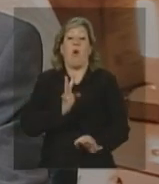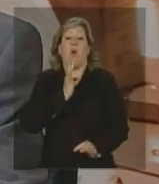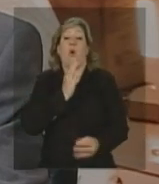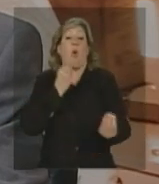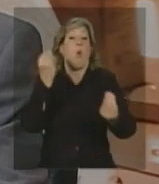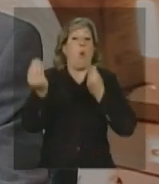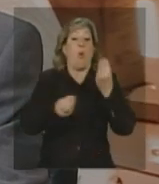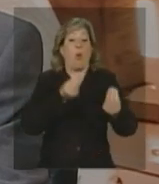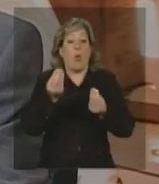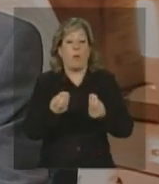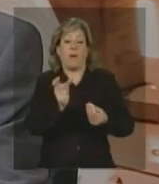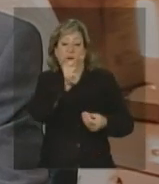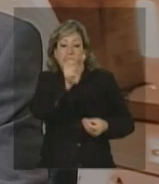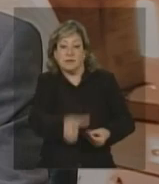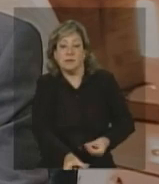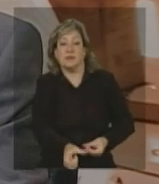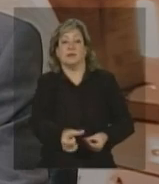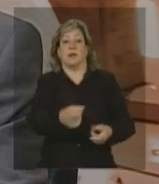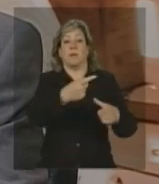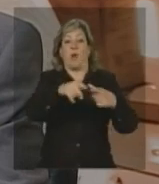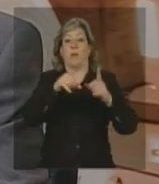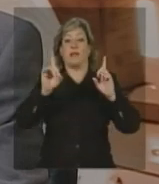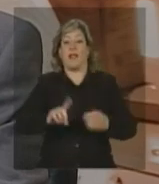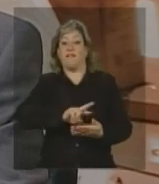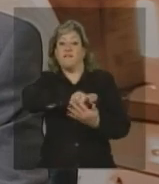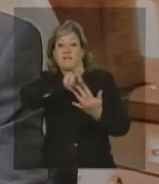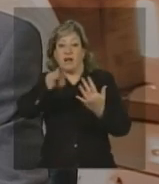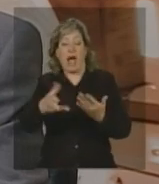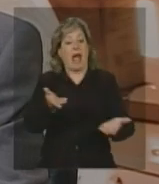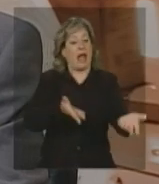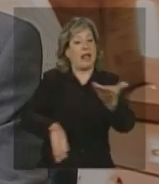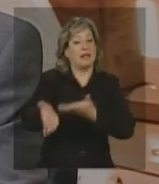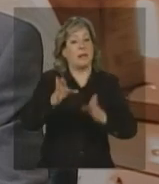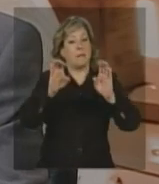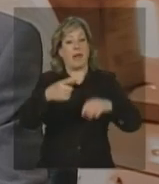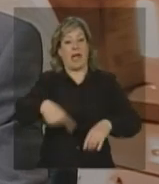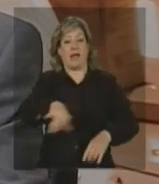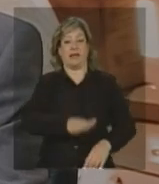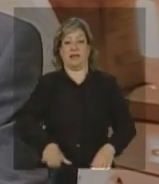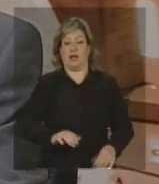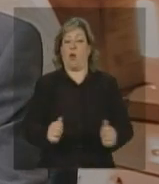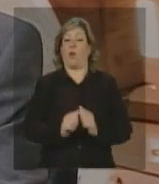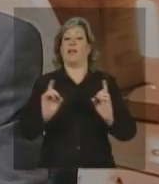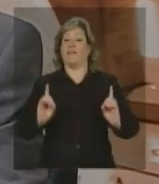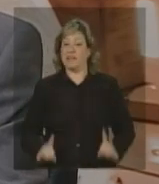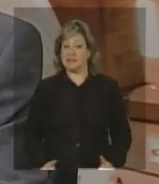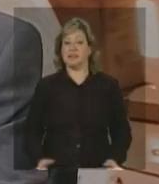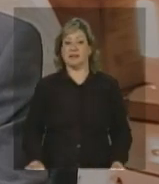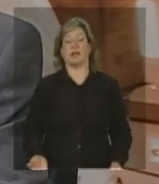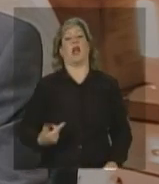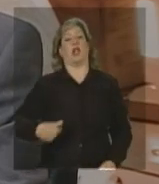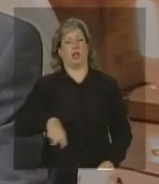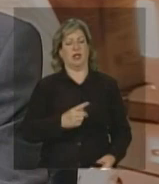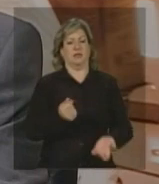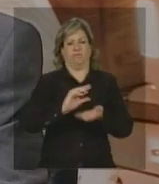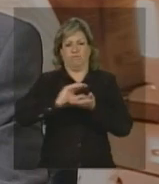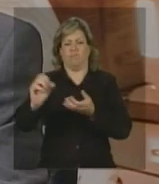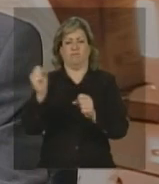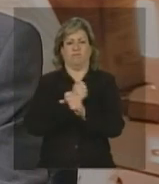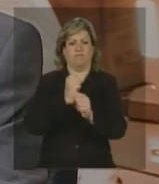recursos tecnológicos para que possam atender bem essas crianças com deficiência. Então, nós estaremos investindo